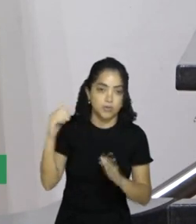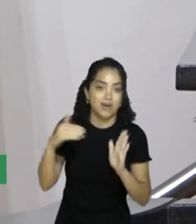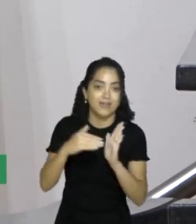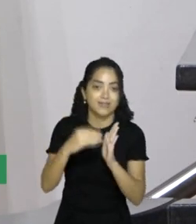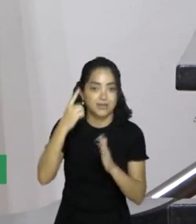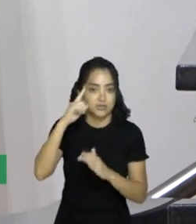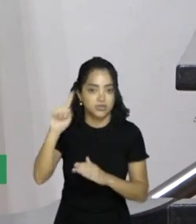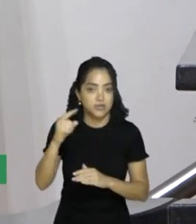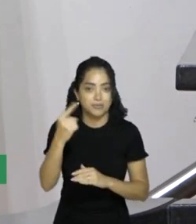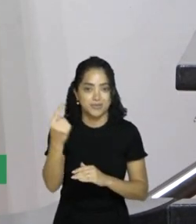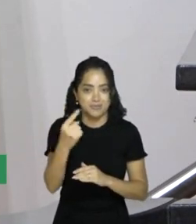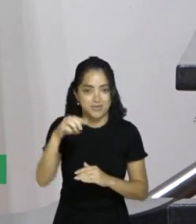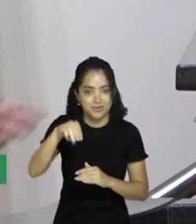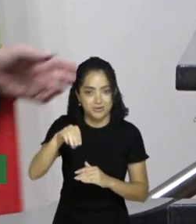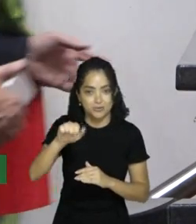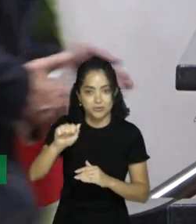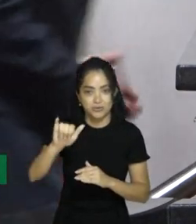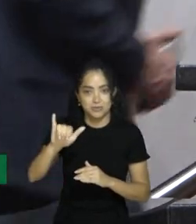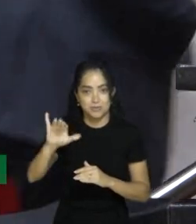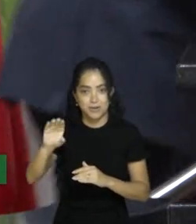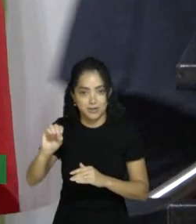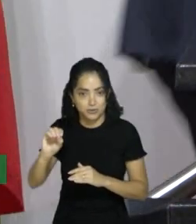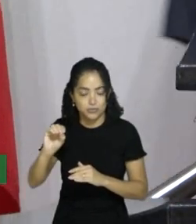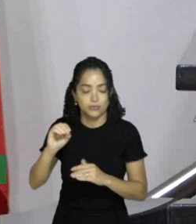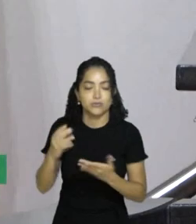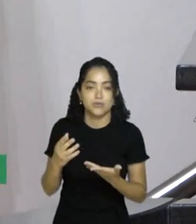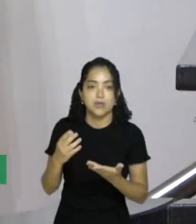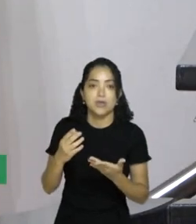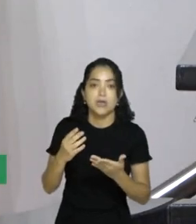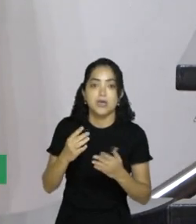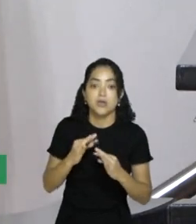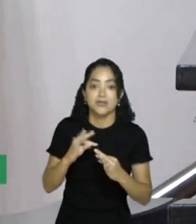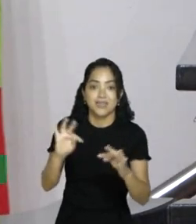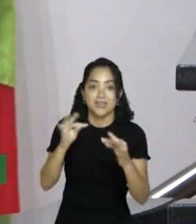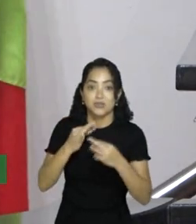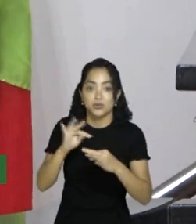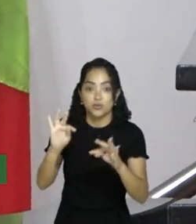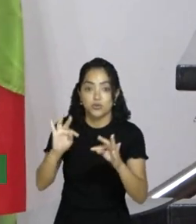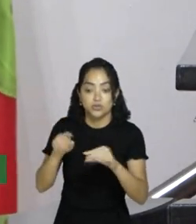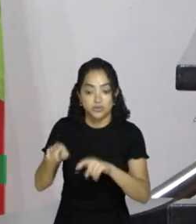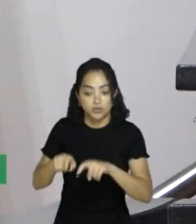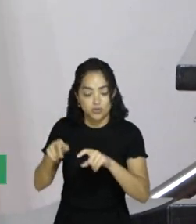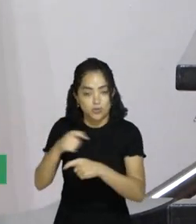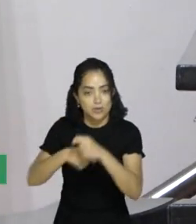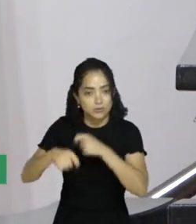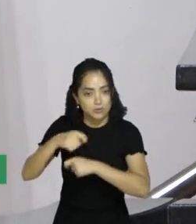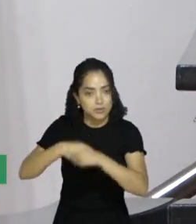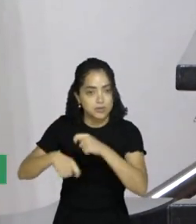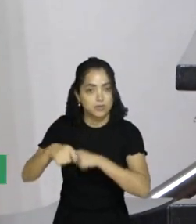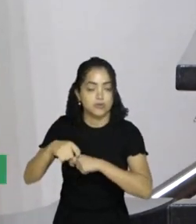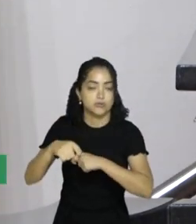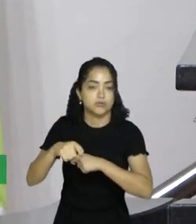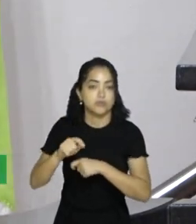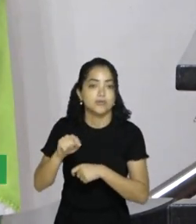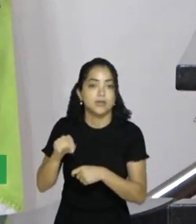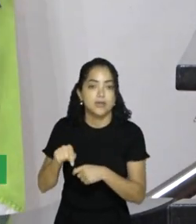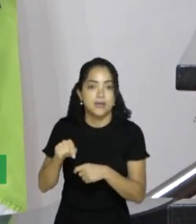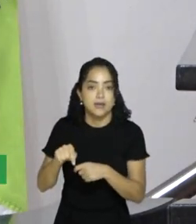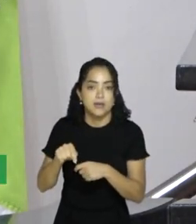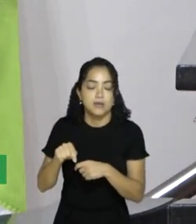esse porque trata tecnologias no Agro O agronegócio é